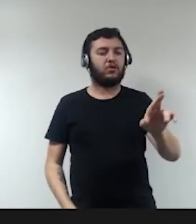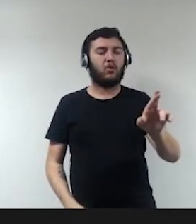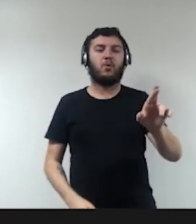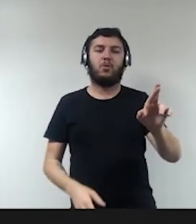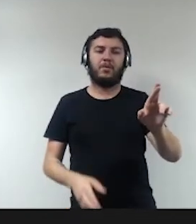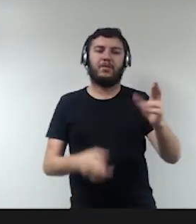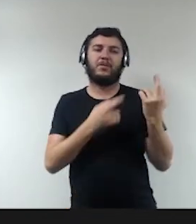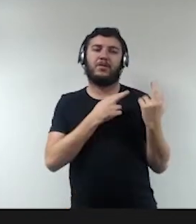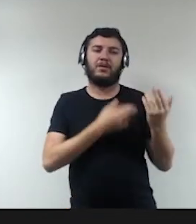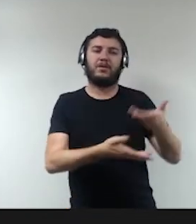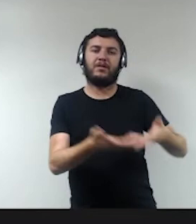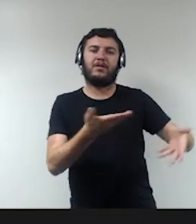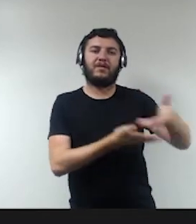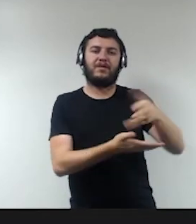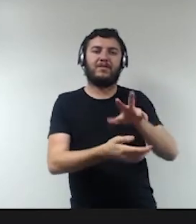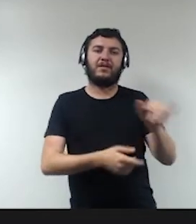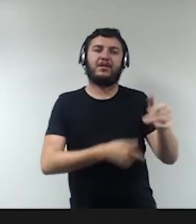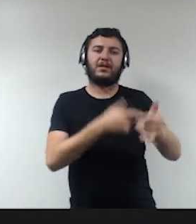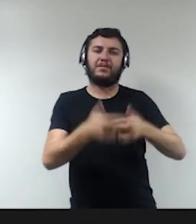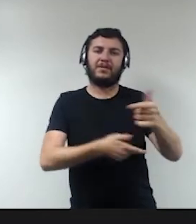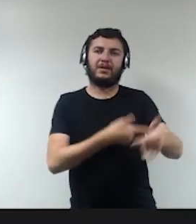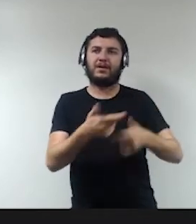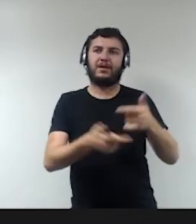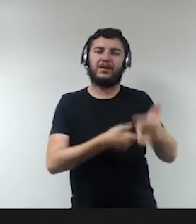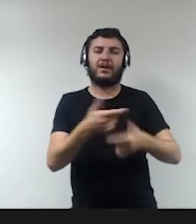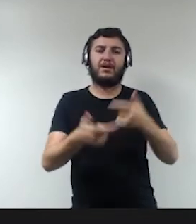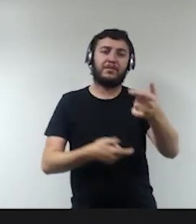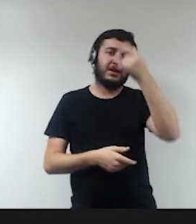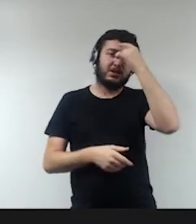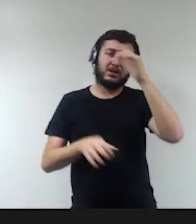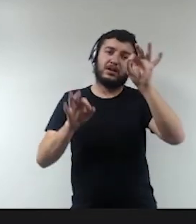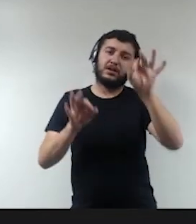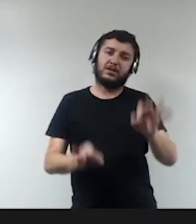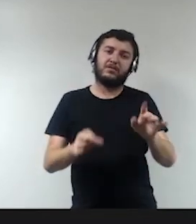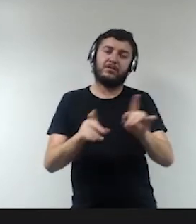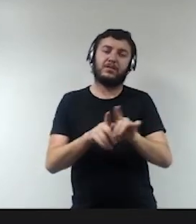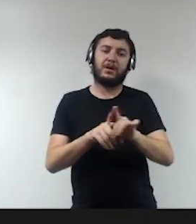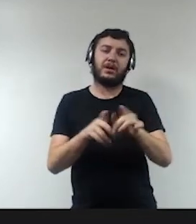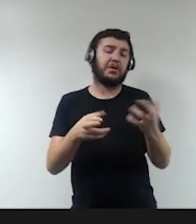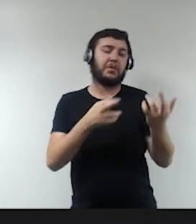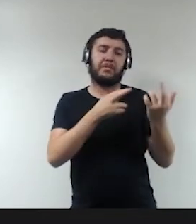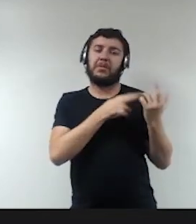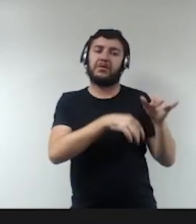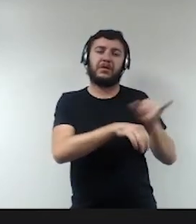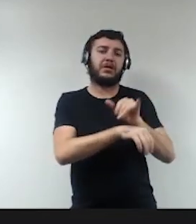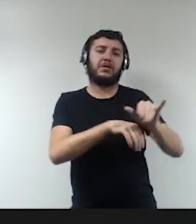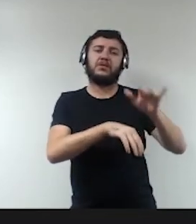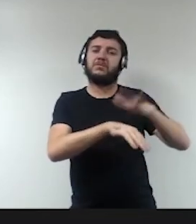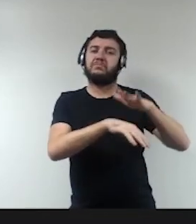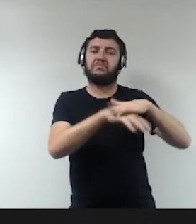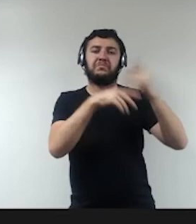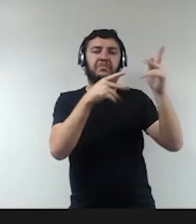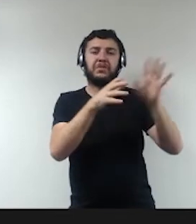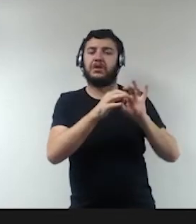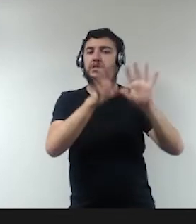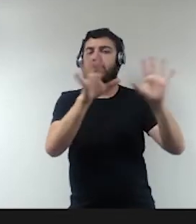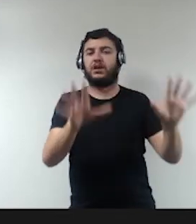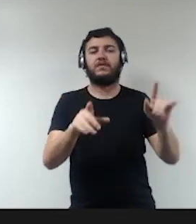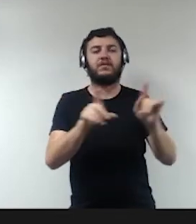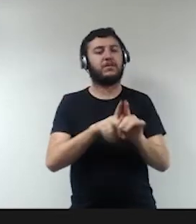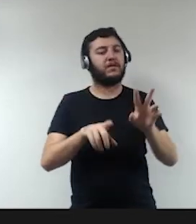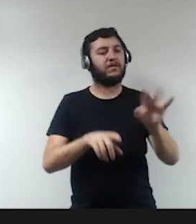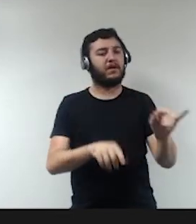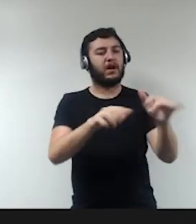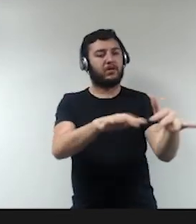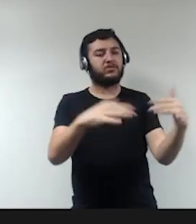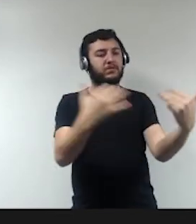muito bacana, e eu deixo a técnica livre para o mediador, né? Nesse projeto piloto, após essa audiência